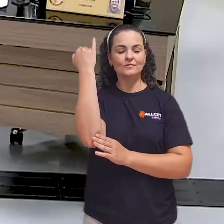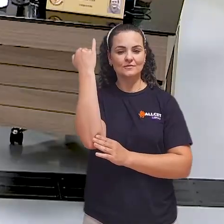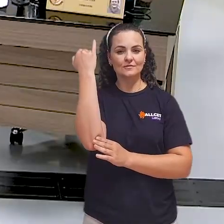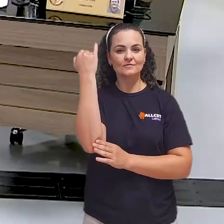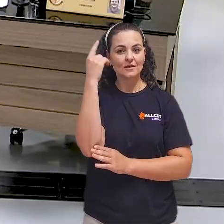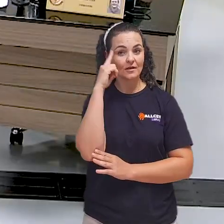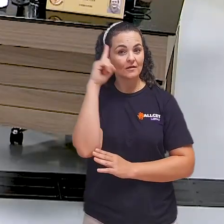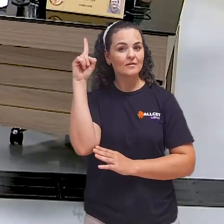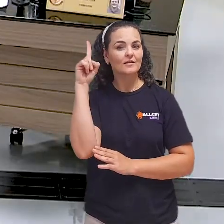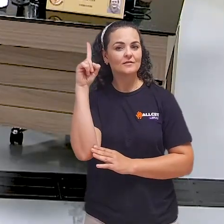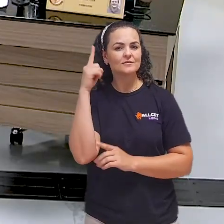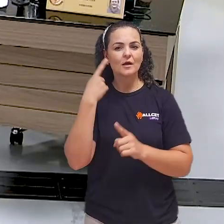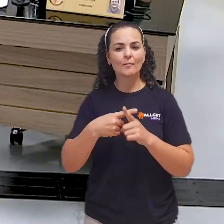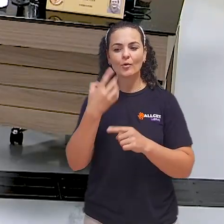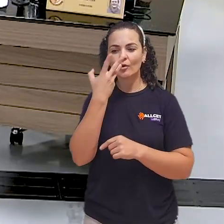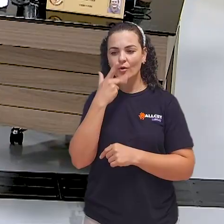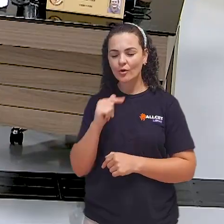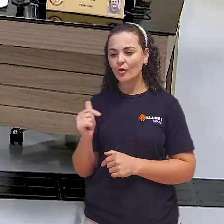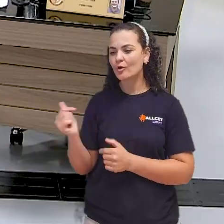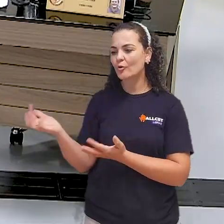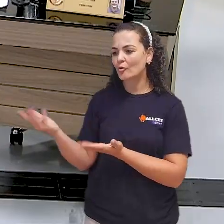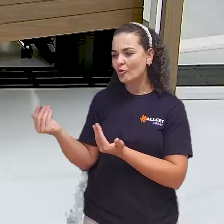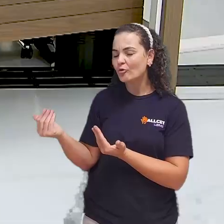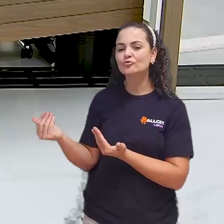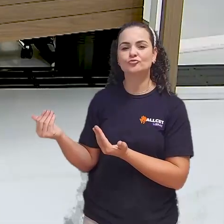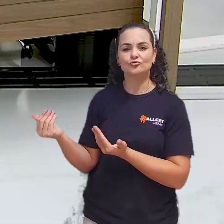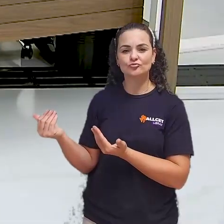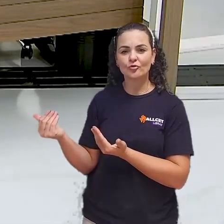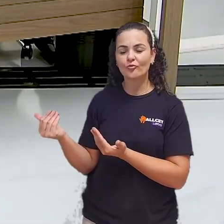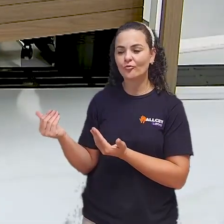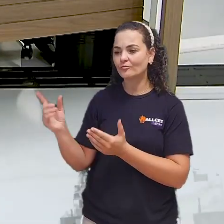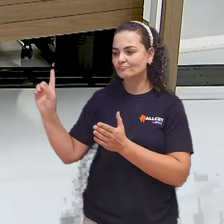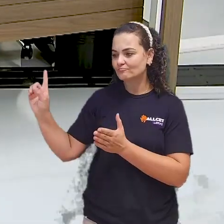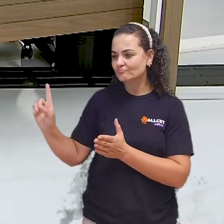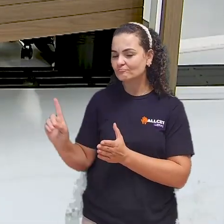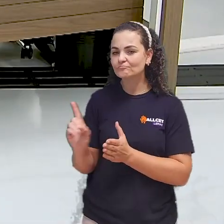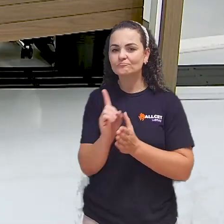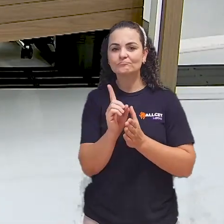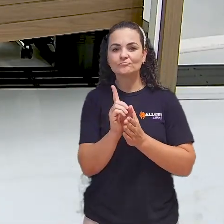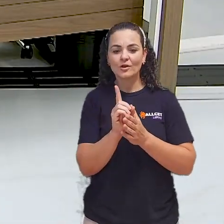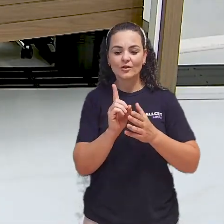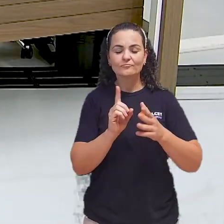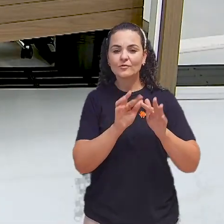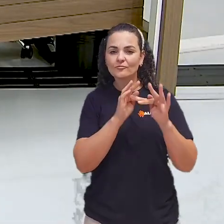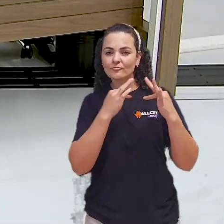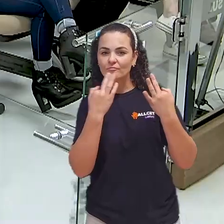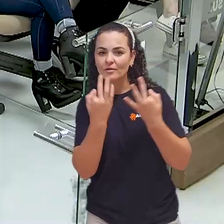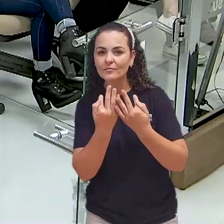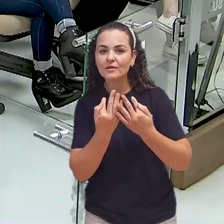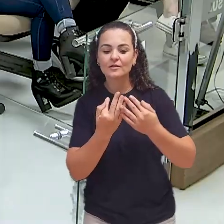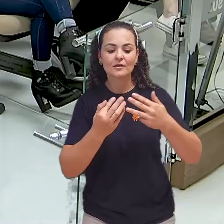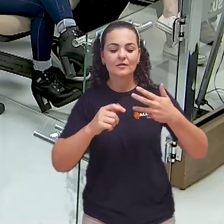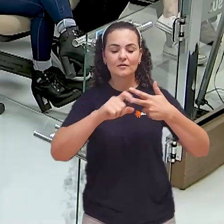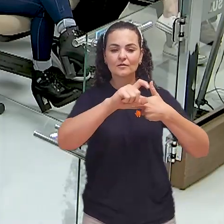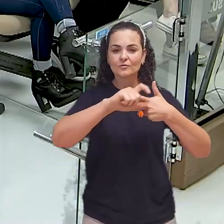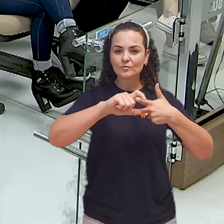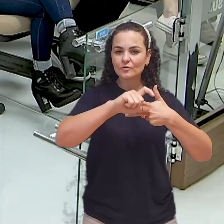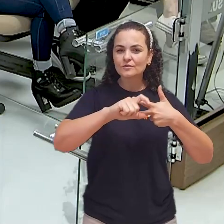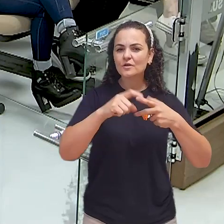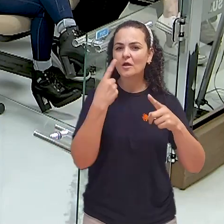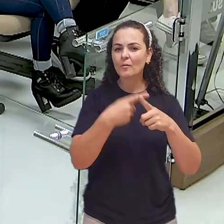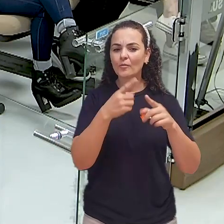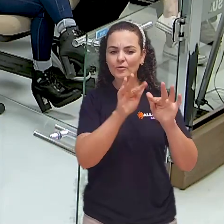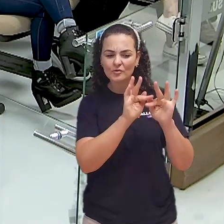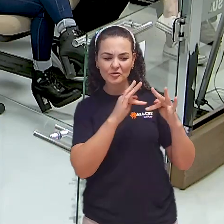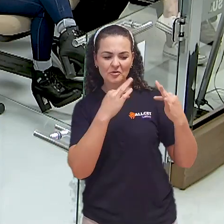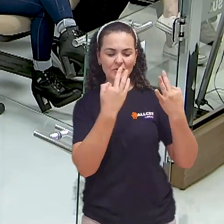e explica que os jovens acolhidos por essas famílias vêm dos abrigos institucionais do Executivo, que precisaram sair do